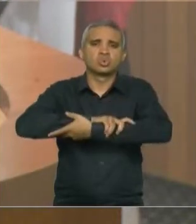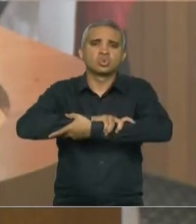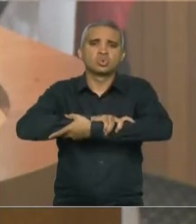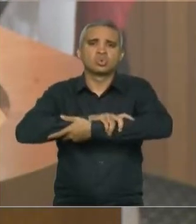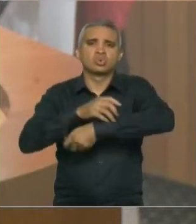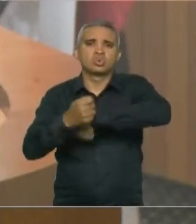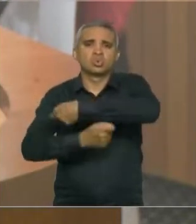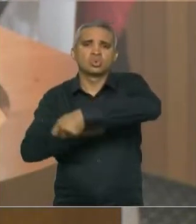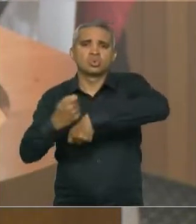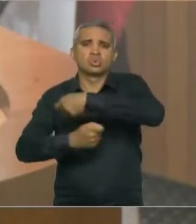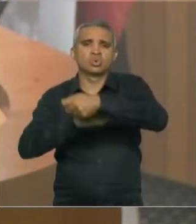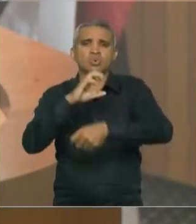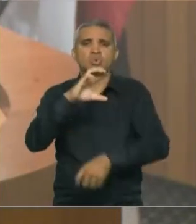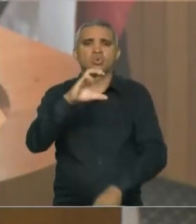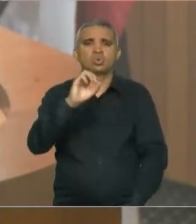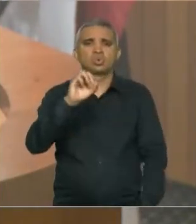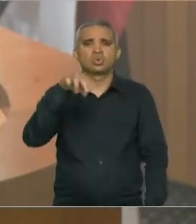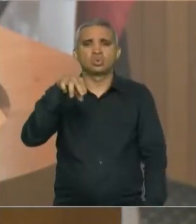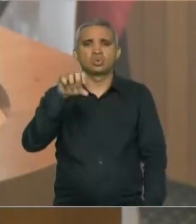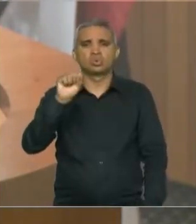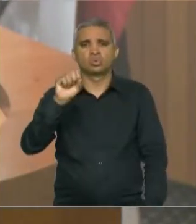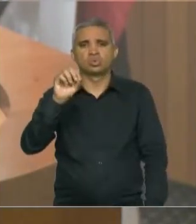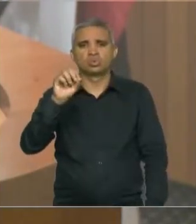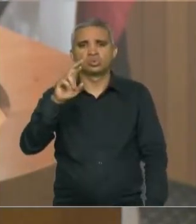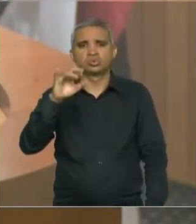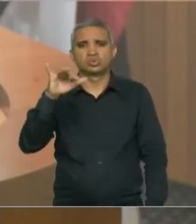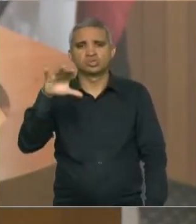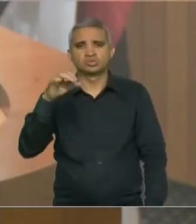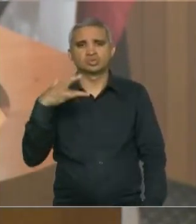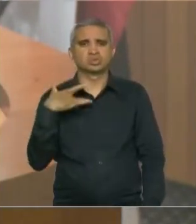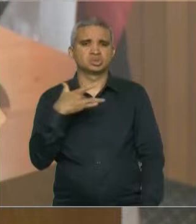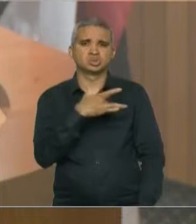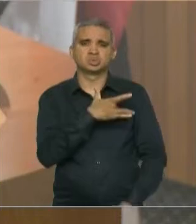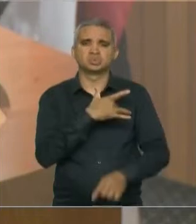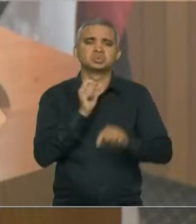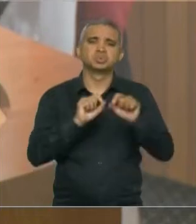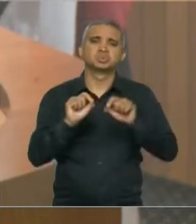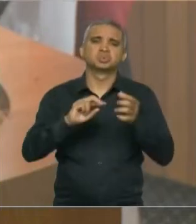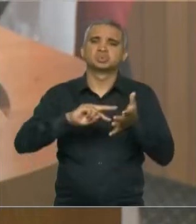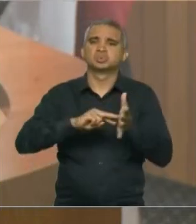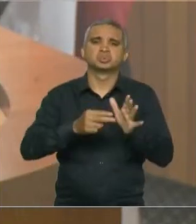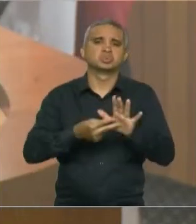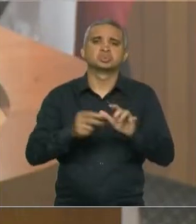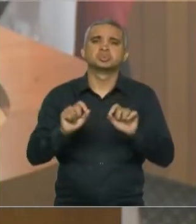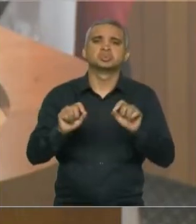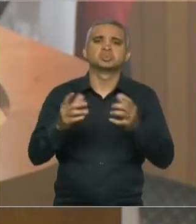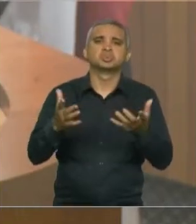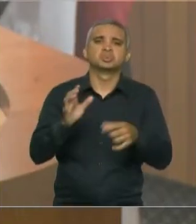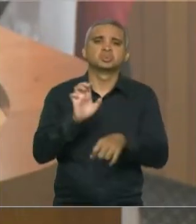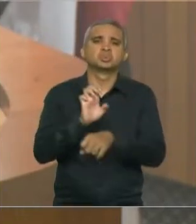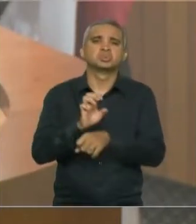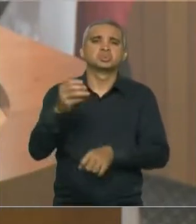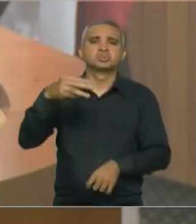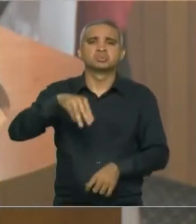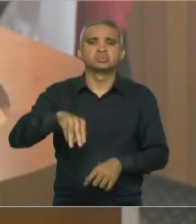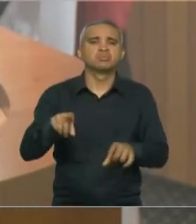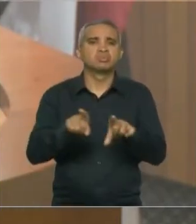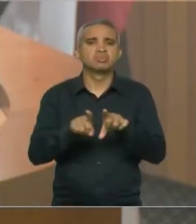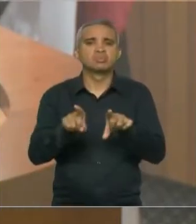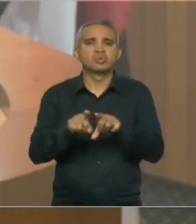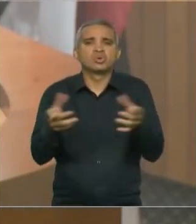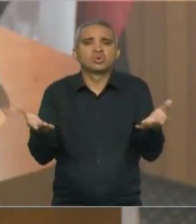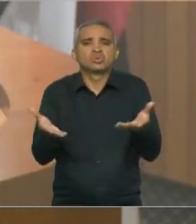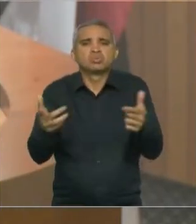saúde, porque eles podem significar um avanço na saúde do Estado do Maranhão e o problema que a gente tem hoje da nossa rede